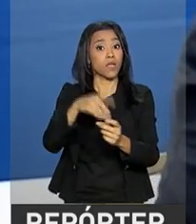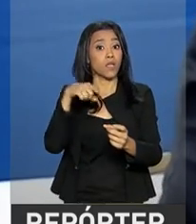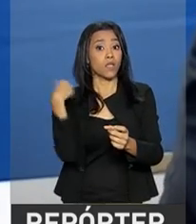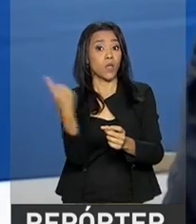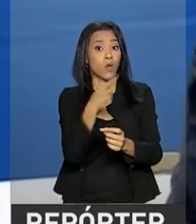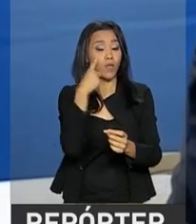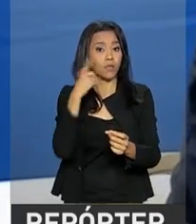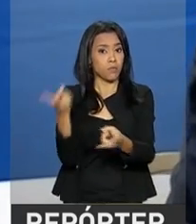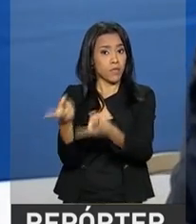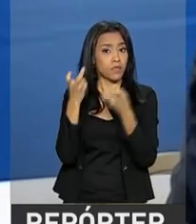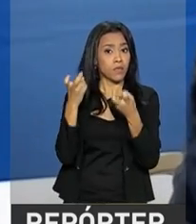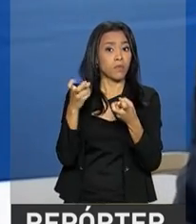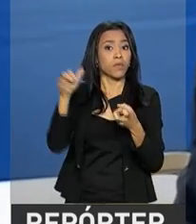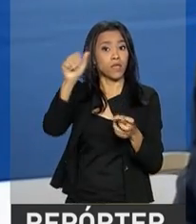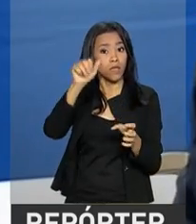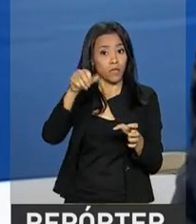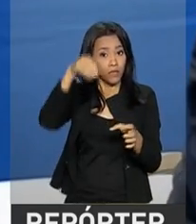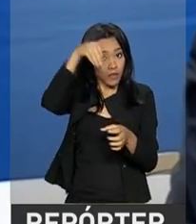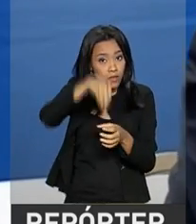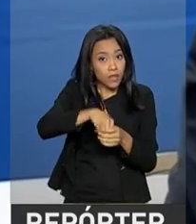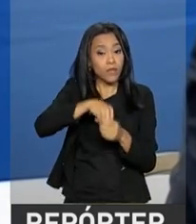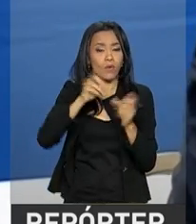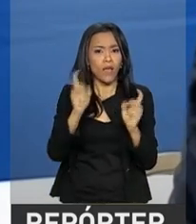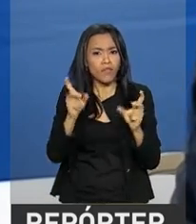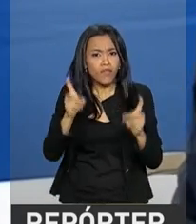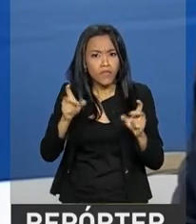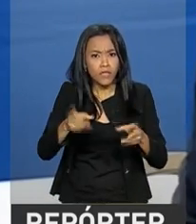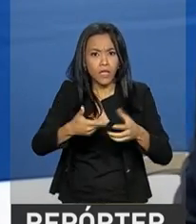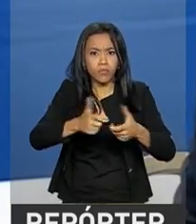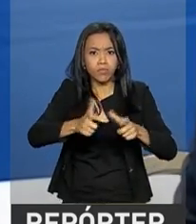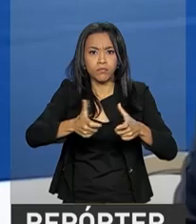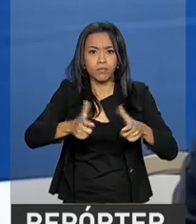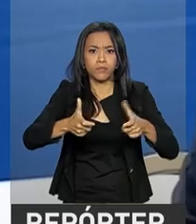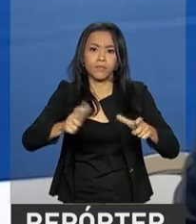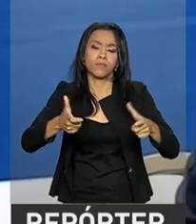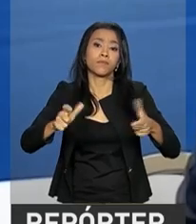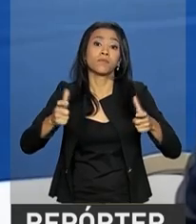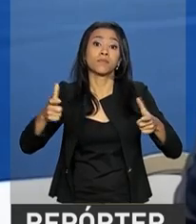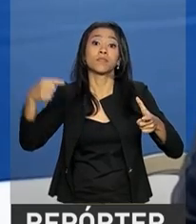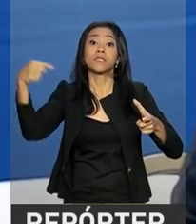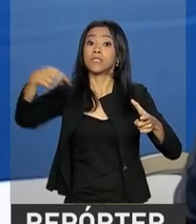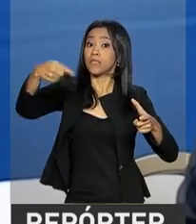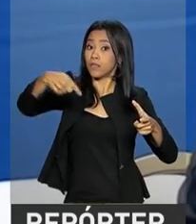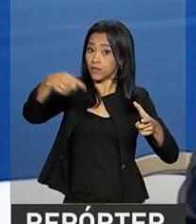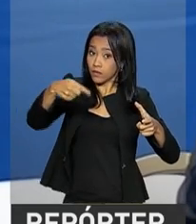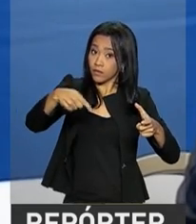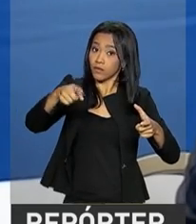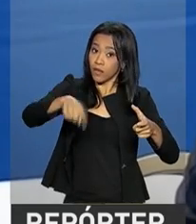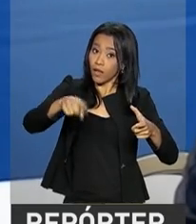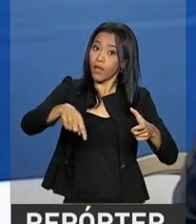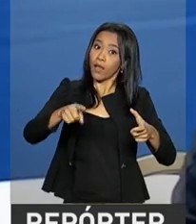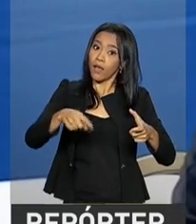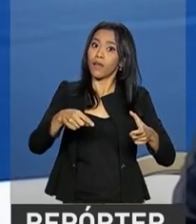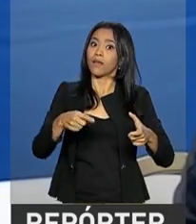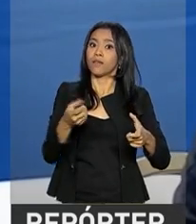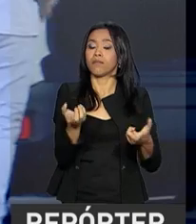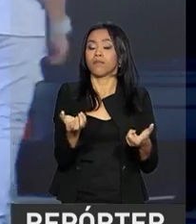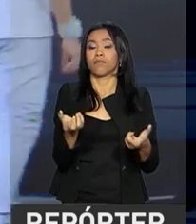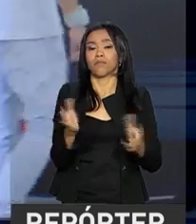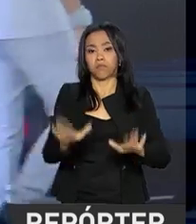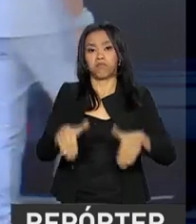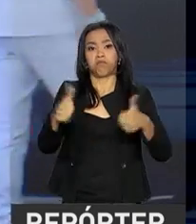que a associação do mercado interno que cresce junto às exportações, ele está trazendo uma maior utilização da nossa capacidade